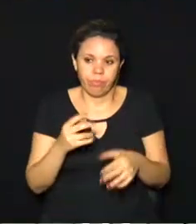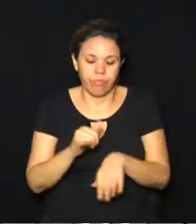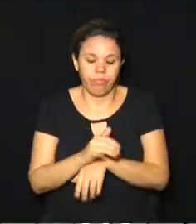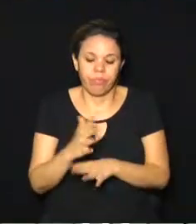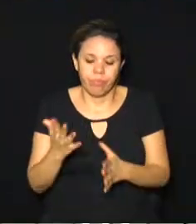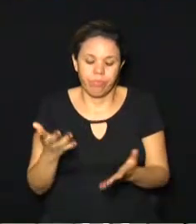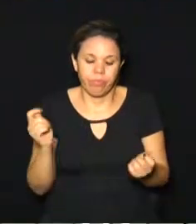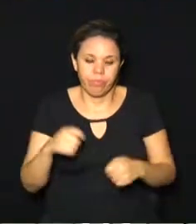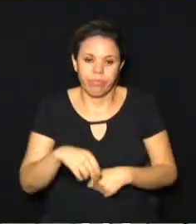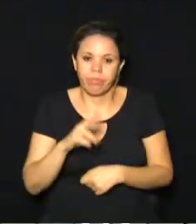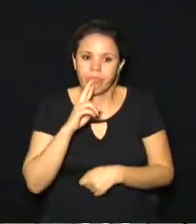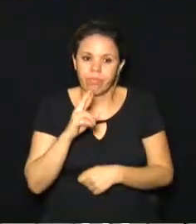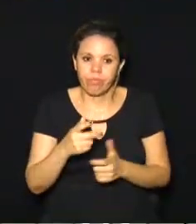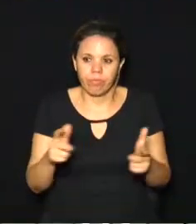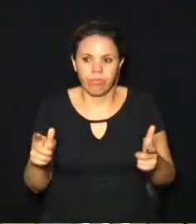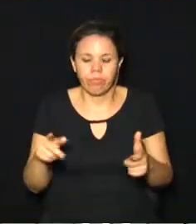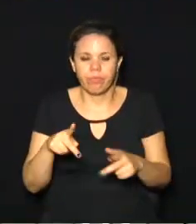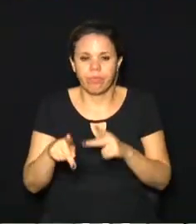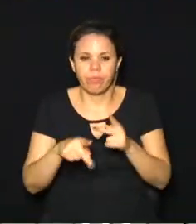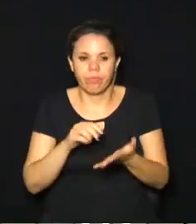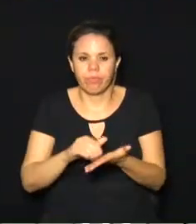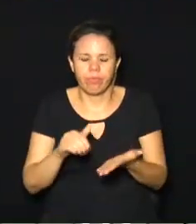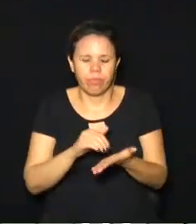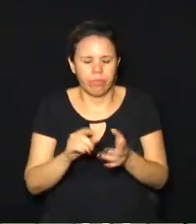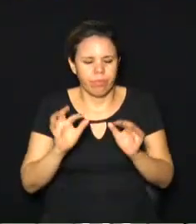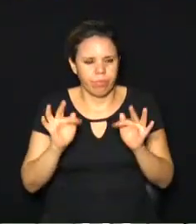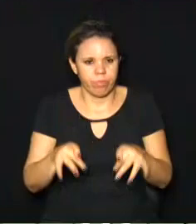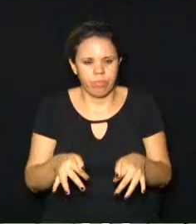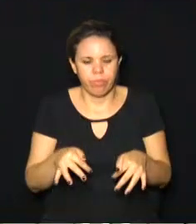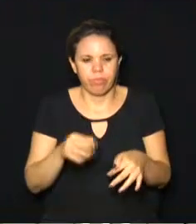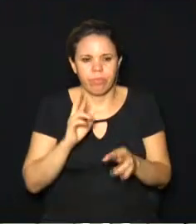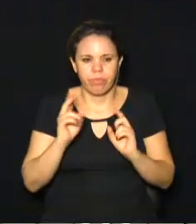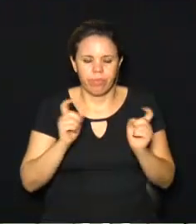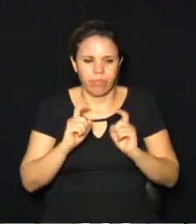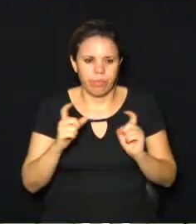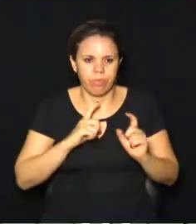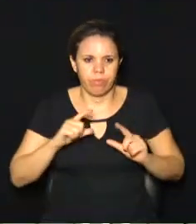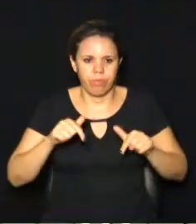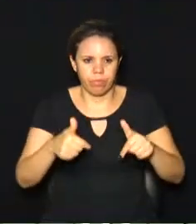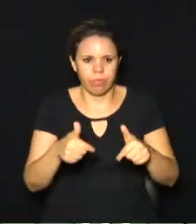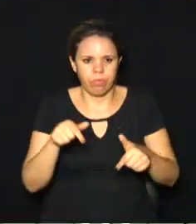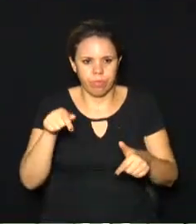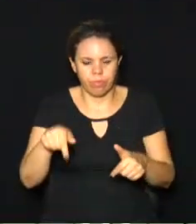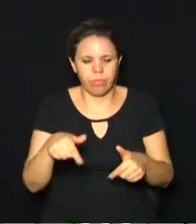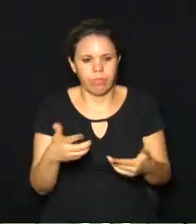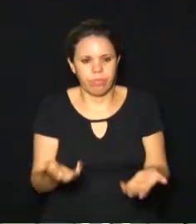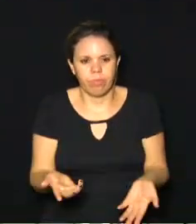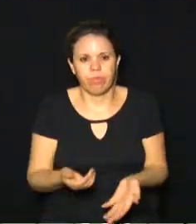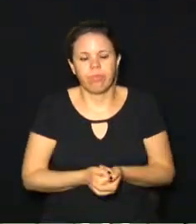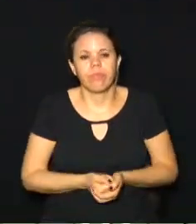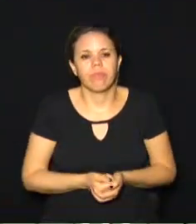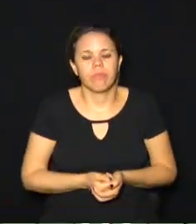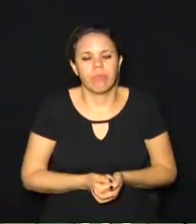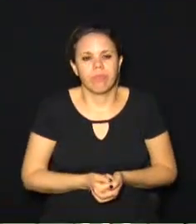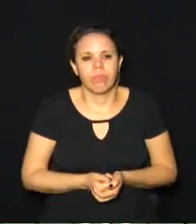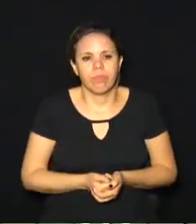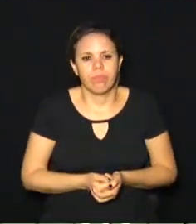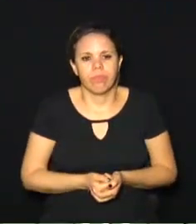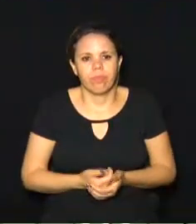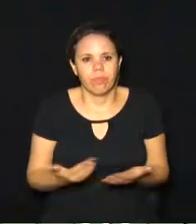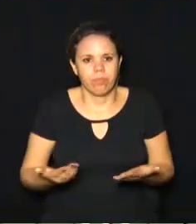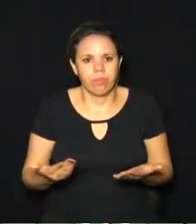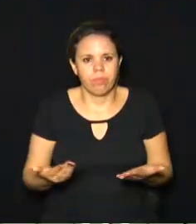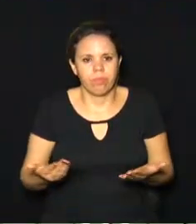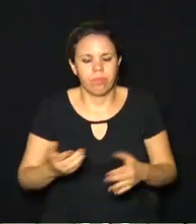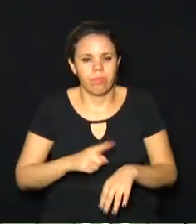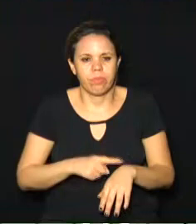respondidas pela secretaria. No final, aqui na reunião, nós vamos ver as providências que nós vamos tomar diante dessa situação. Mas, de qualquer forma, no presente momento, eu